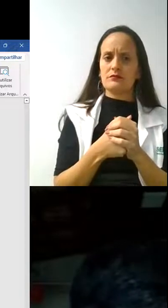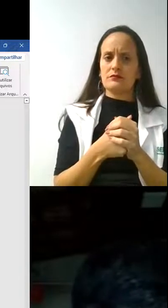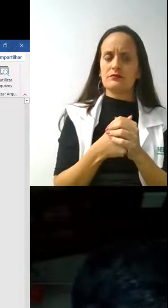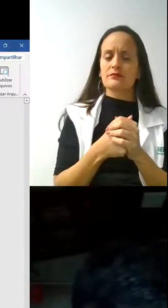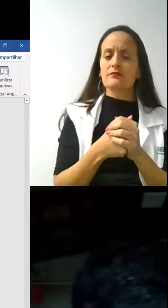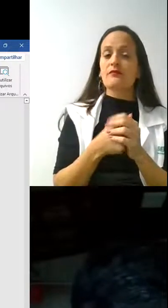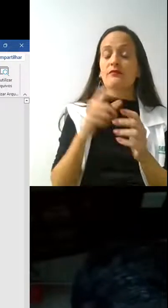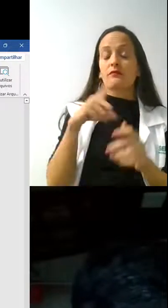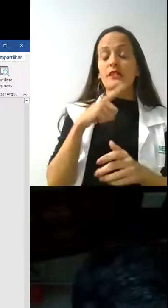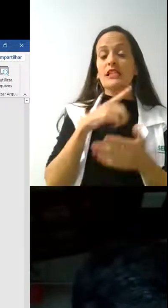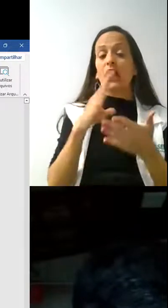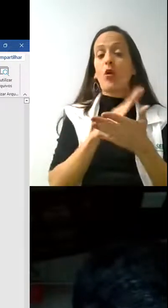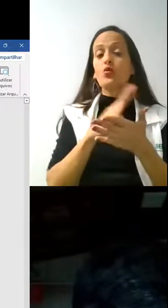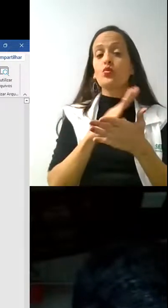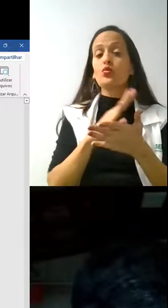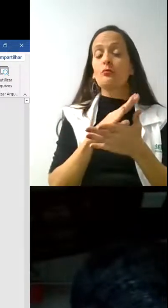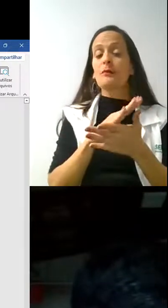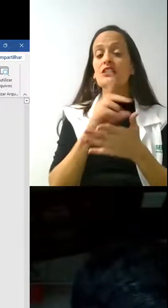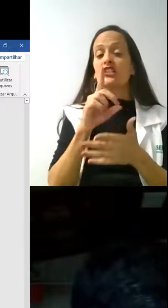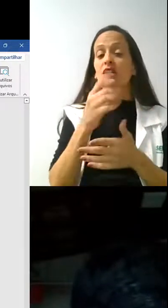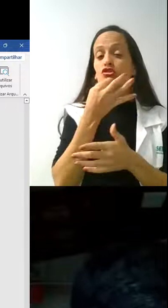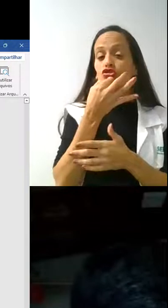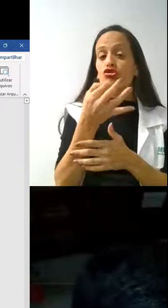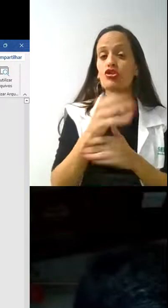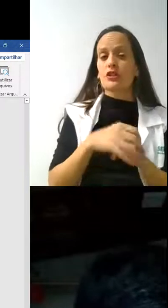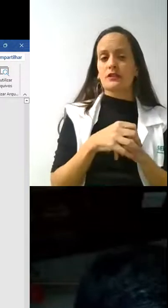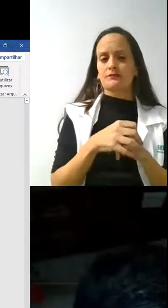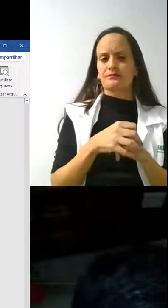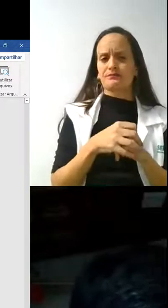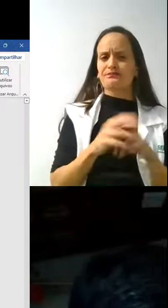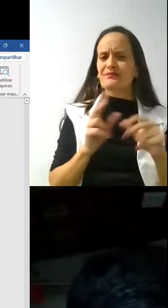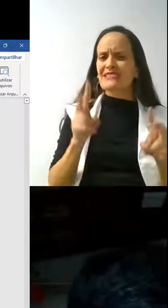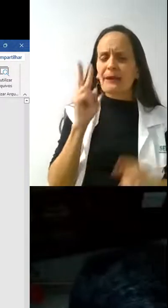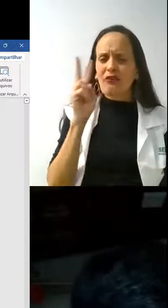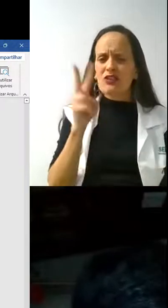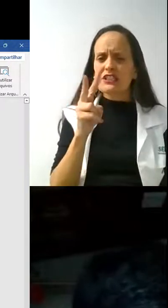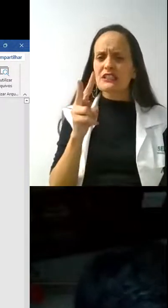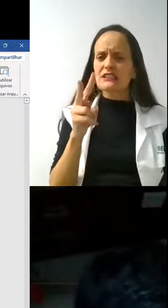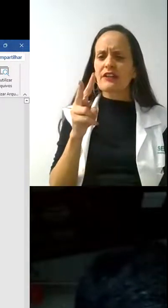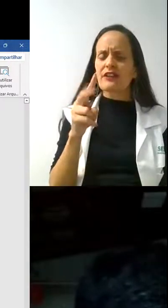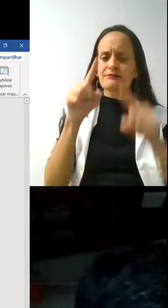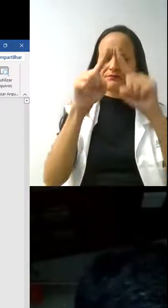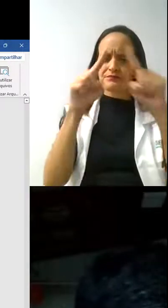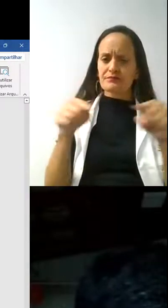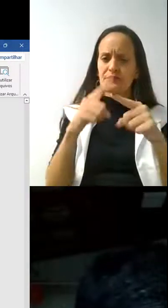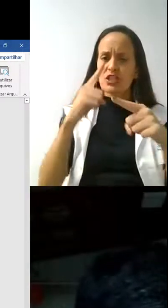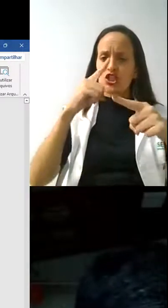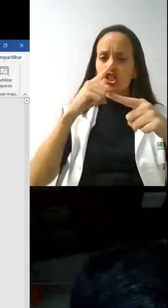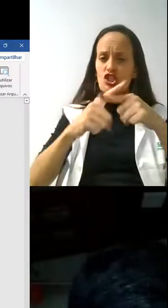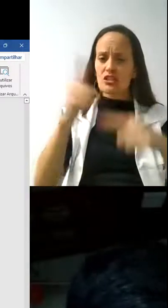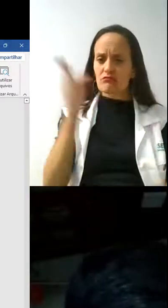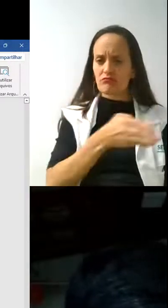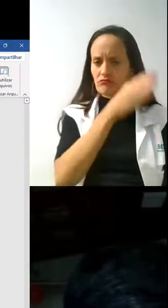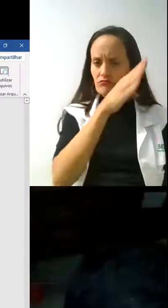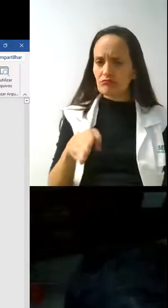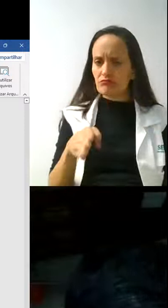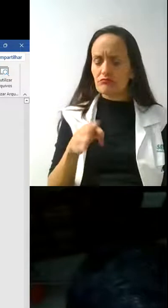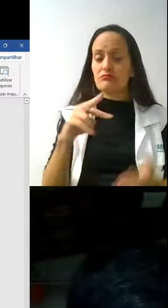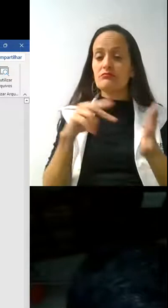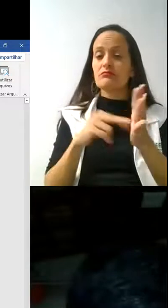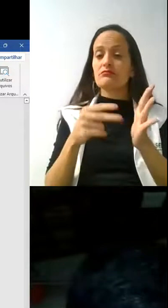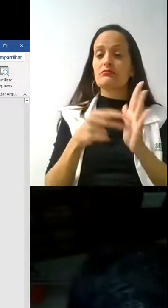indicações aqui, pessoal. Quando vocês verem esse X aqui nos projetos, em cima do nome dos elementos, é sempre o